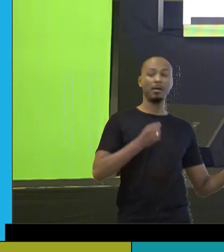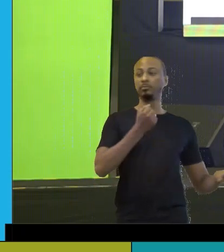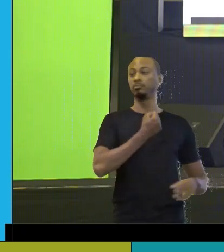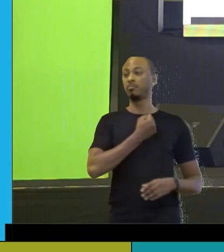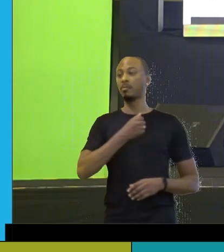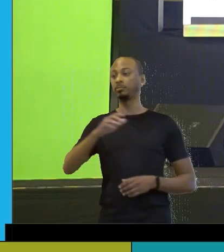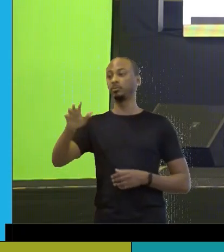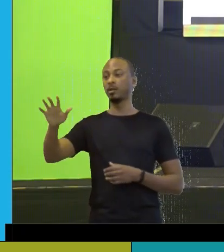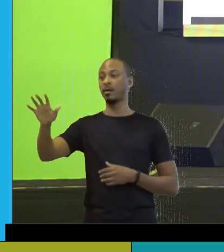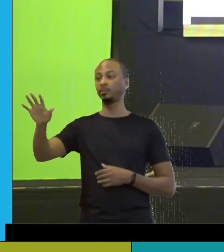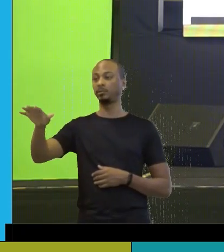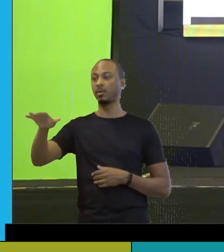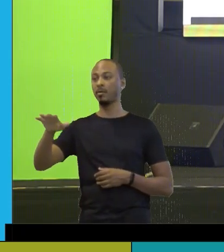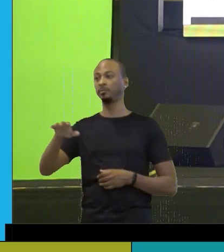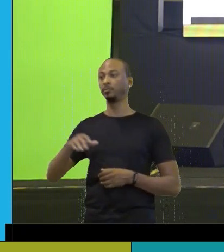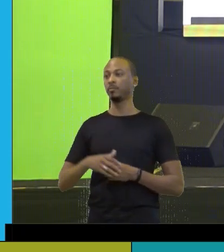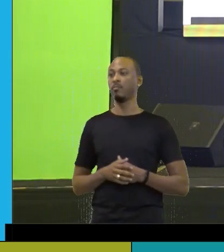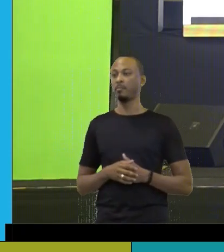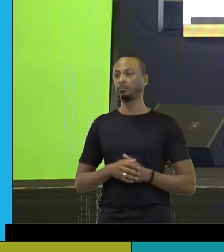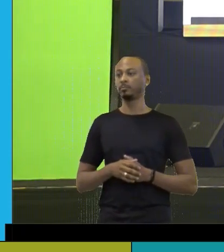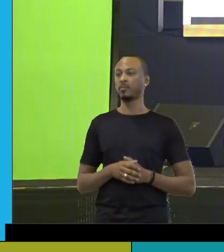onze.